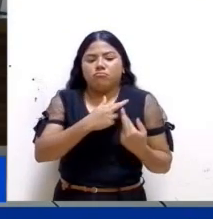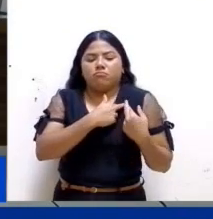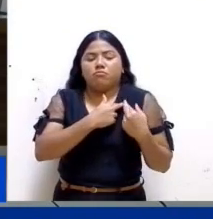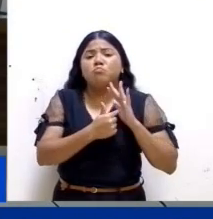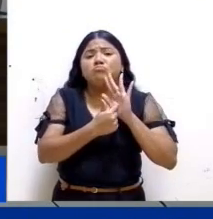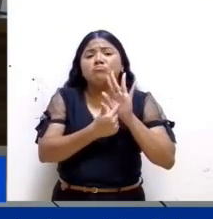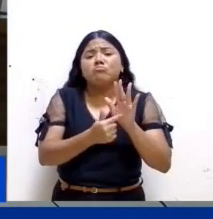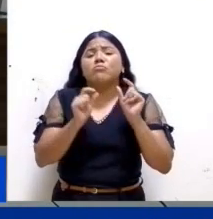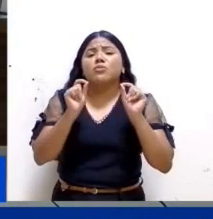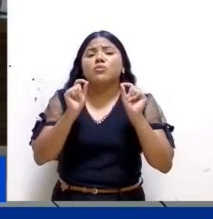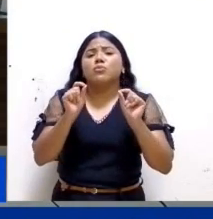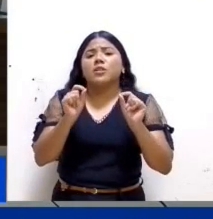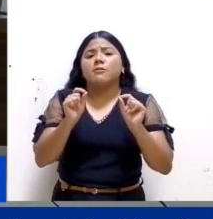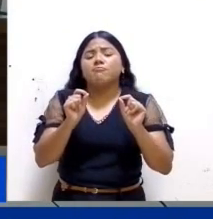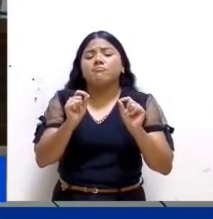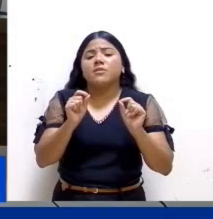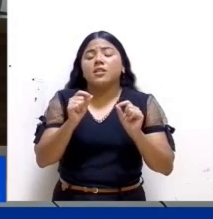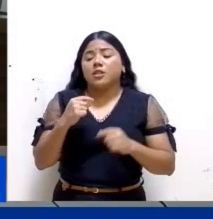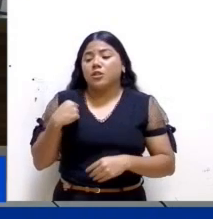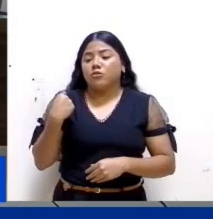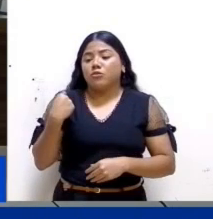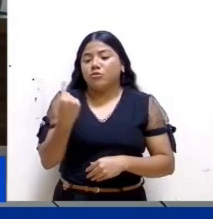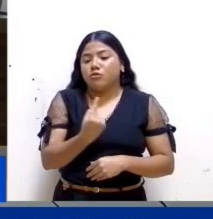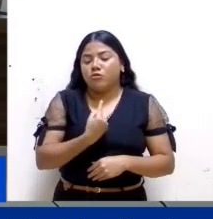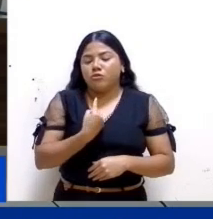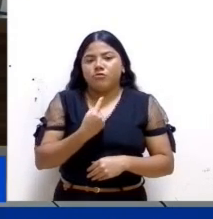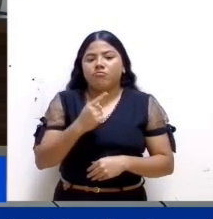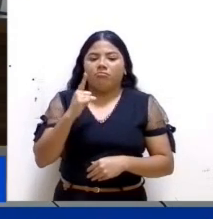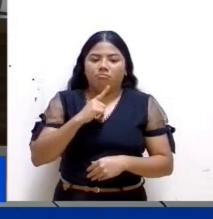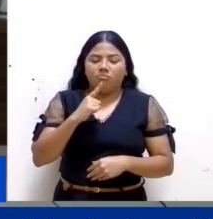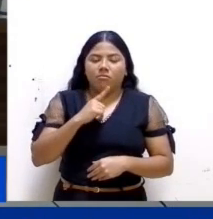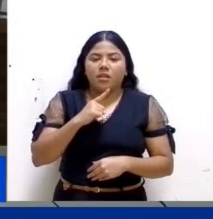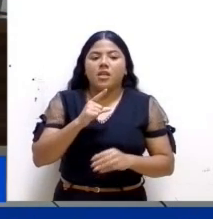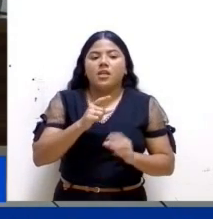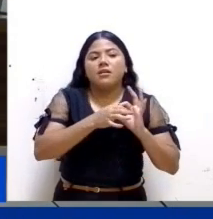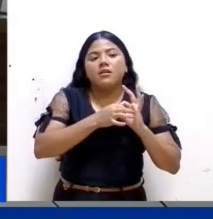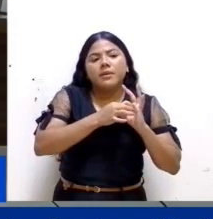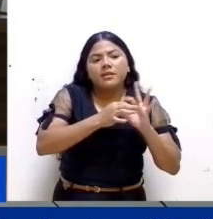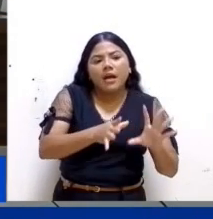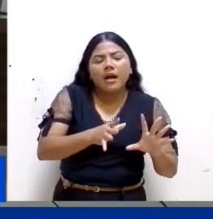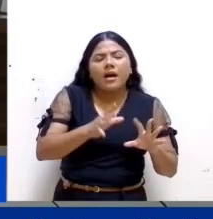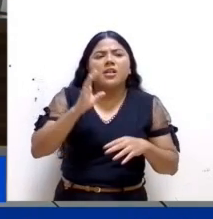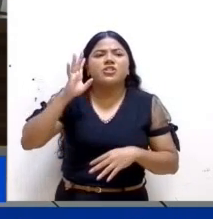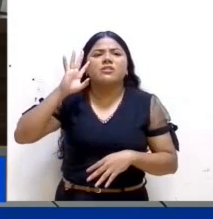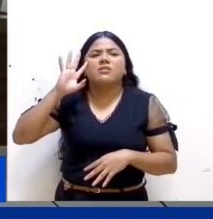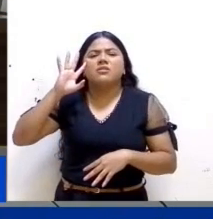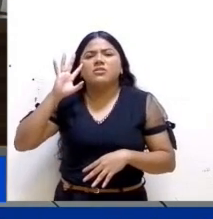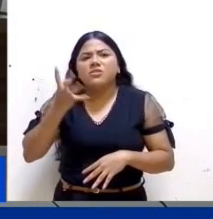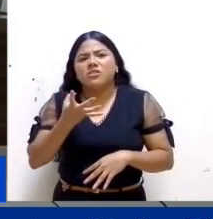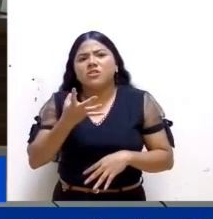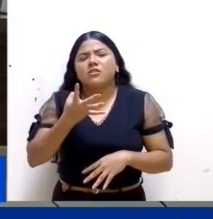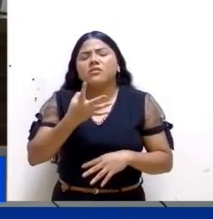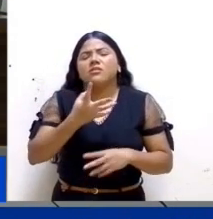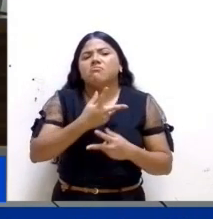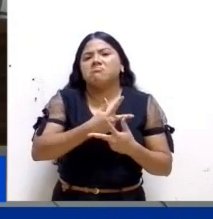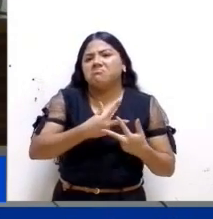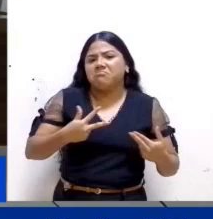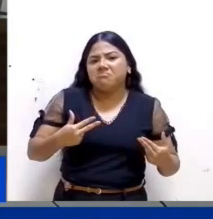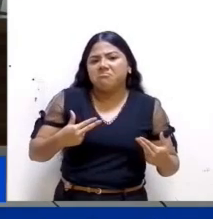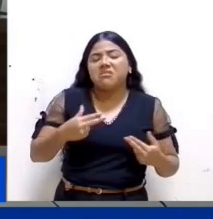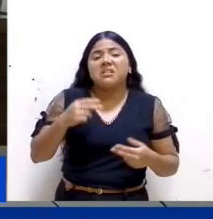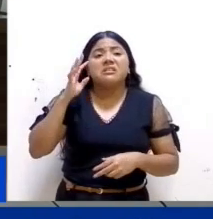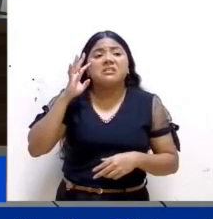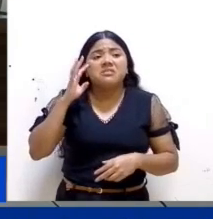nós temos a liberdade de decidir, de tomar a decisão de